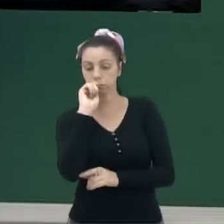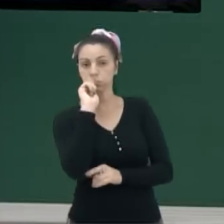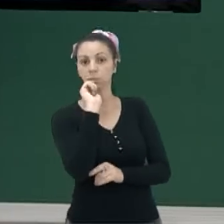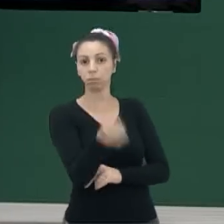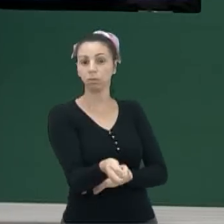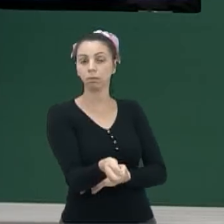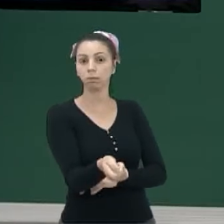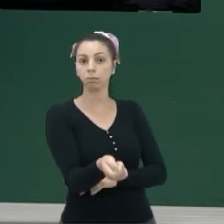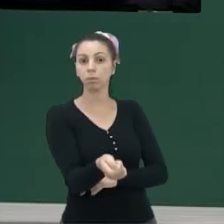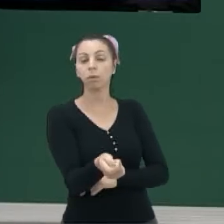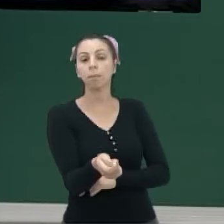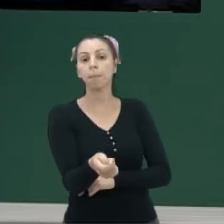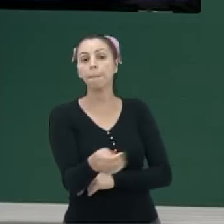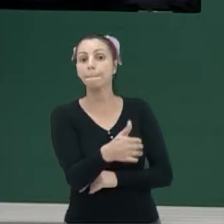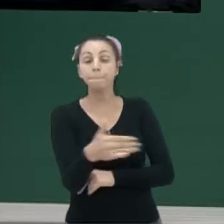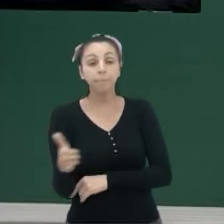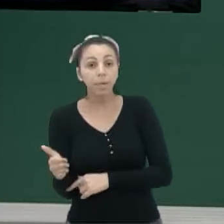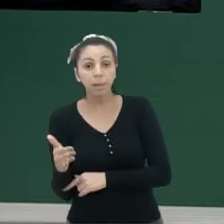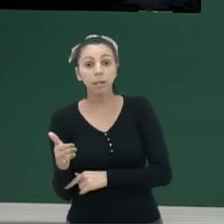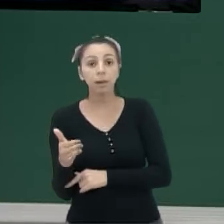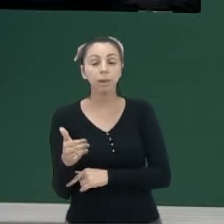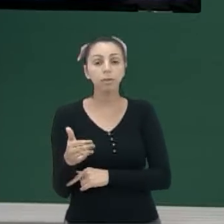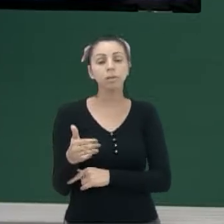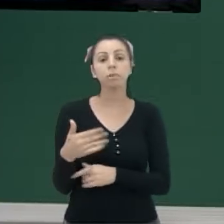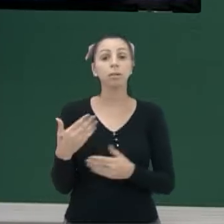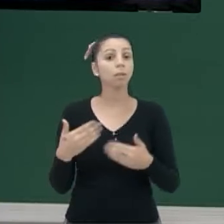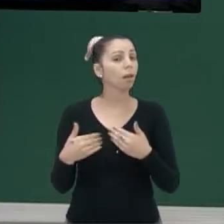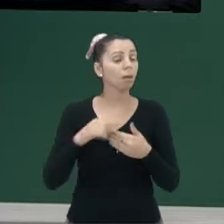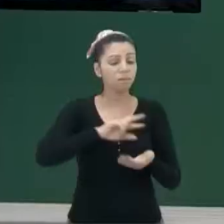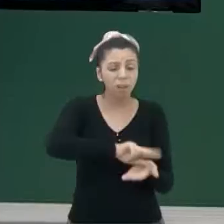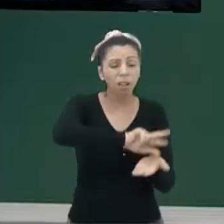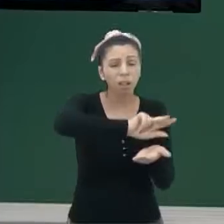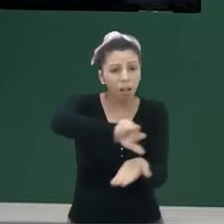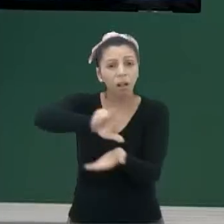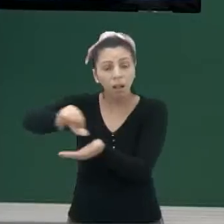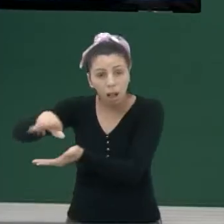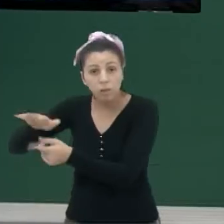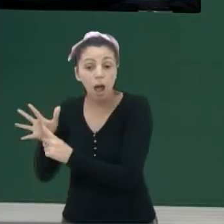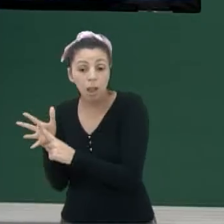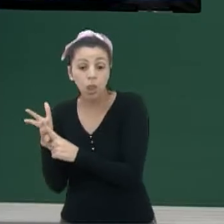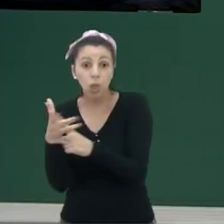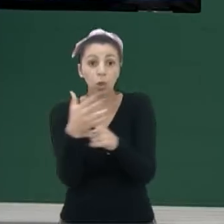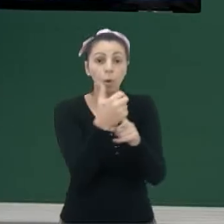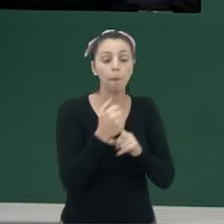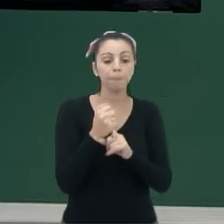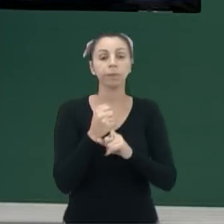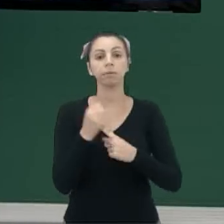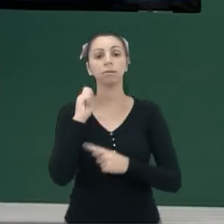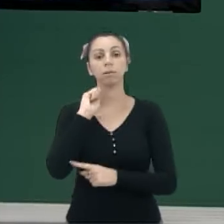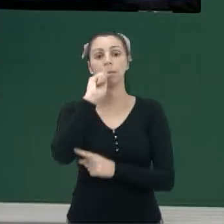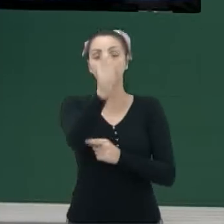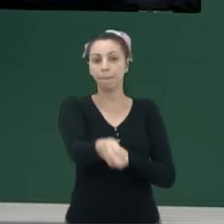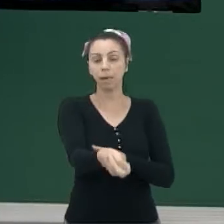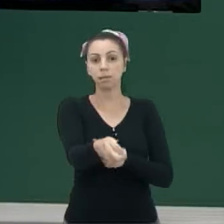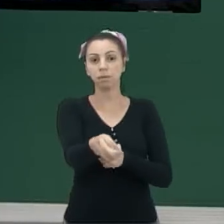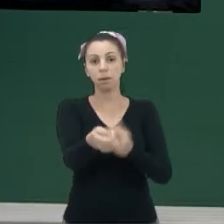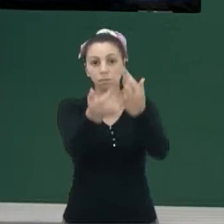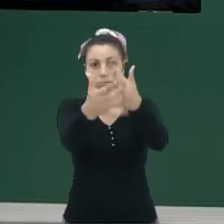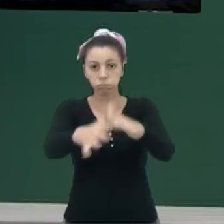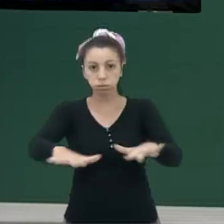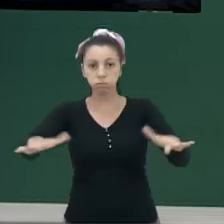baleia, atum, né, sardinha, então eles já tinham um domínio aí da pesca em alto mar,